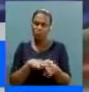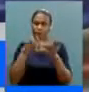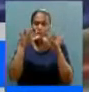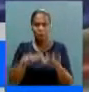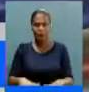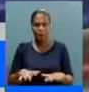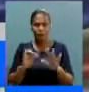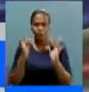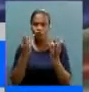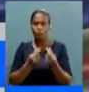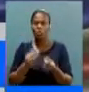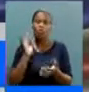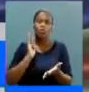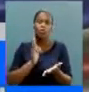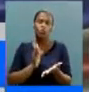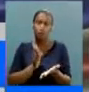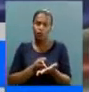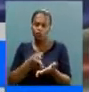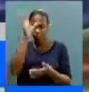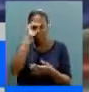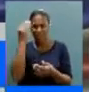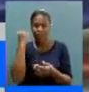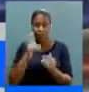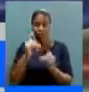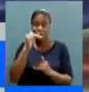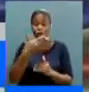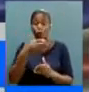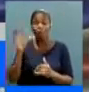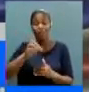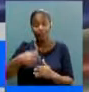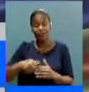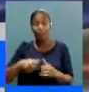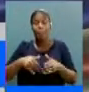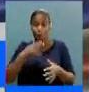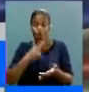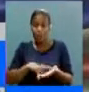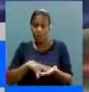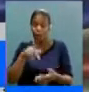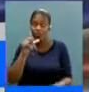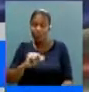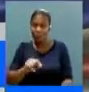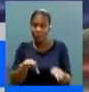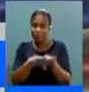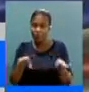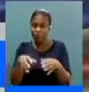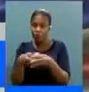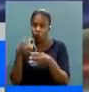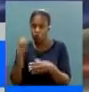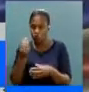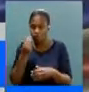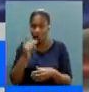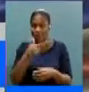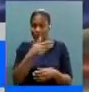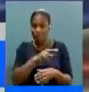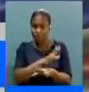da economia em que na última legislatura o crescimento médio foi de 1% mas é certo também que ao nível da camada jovem a